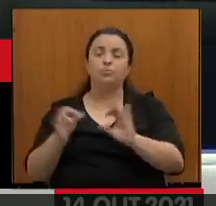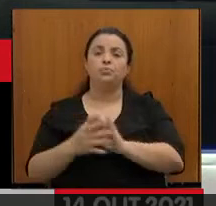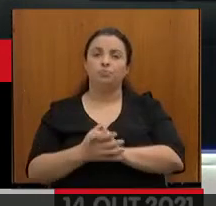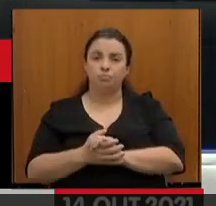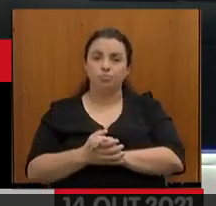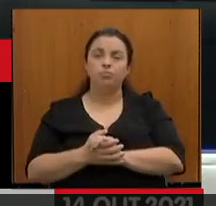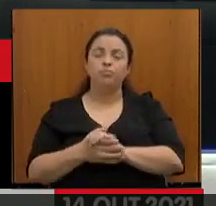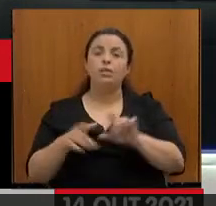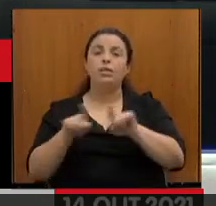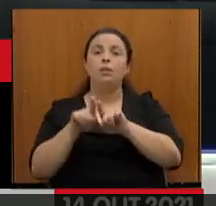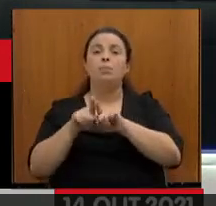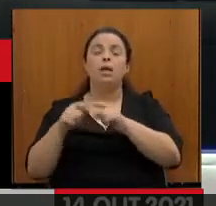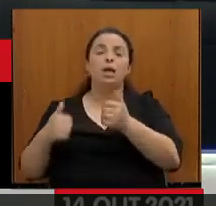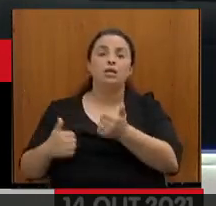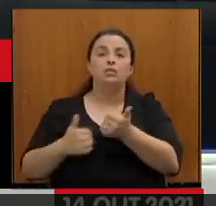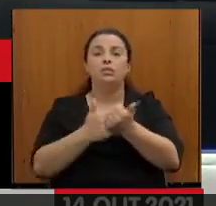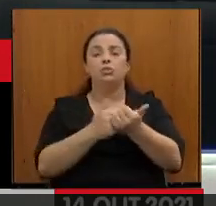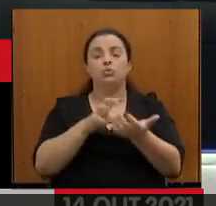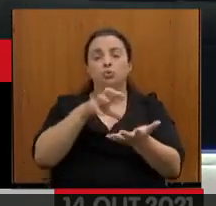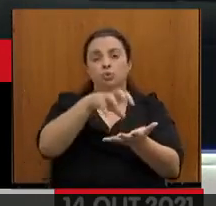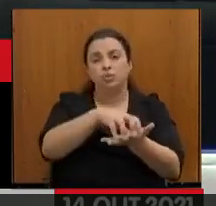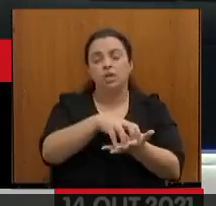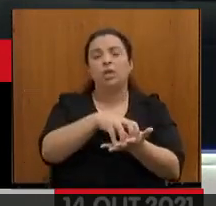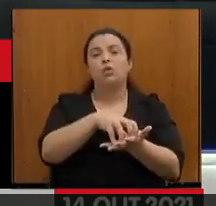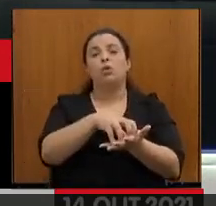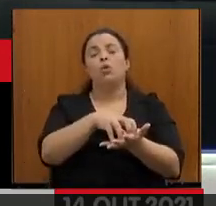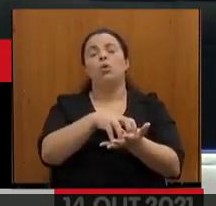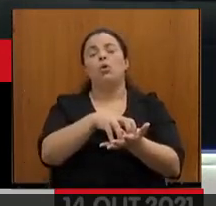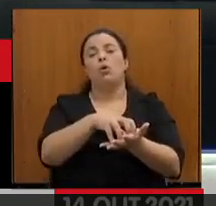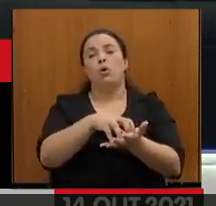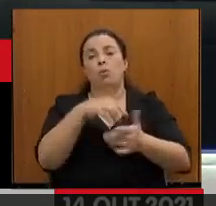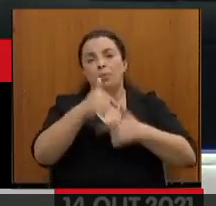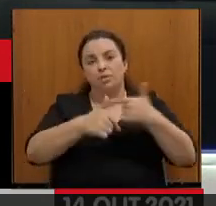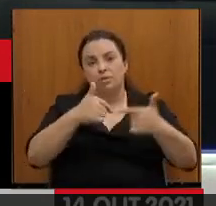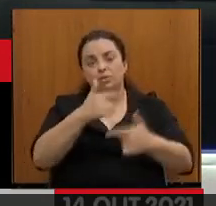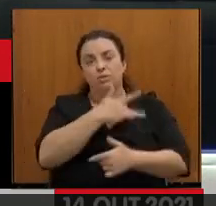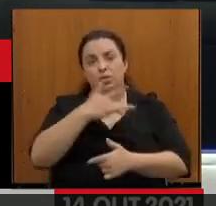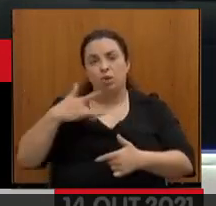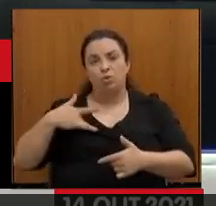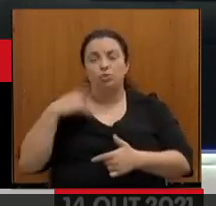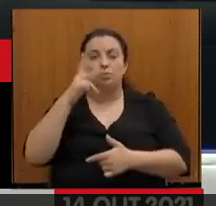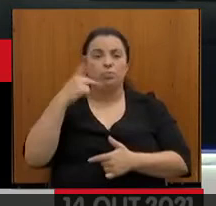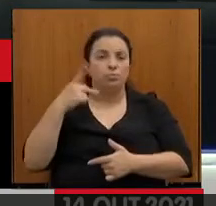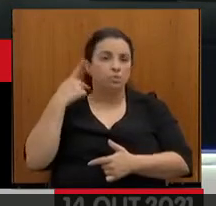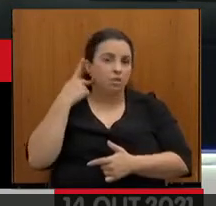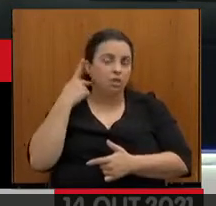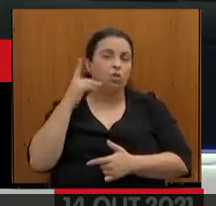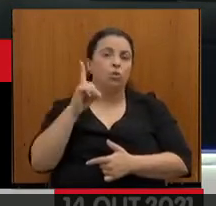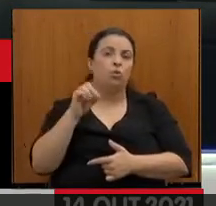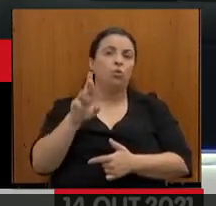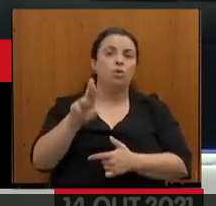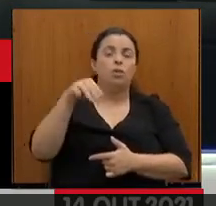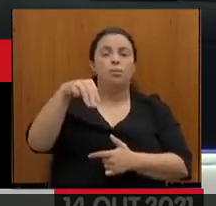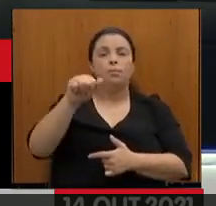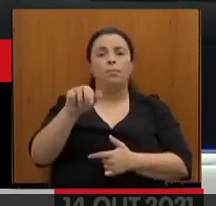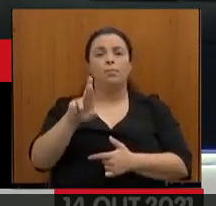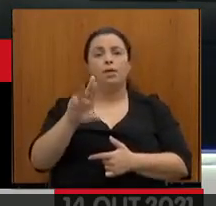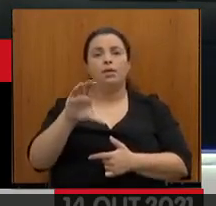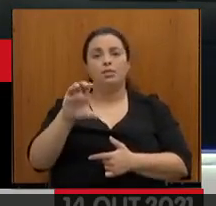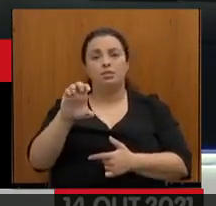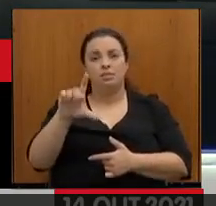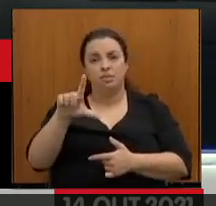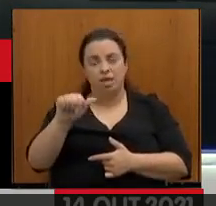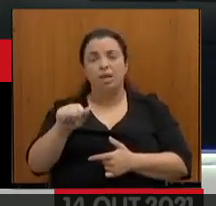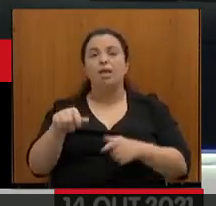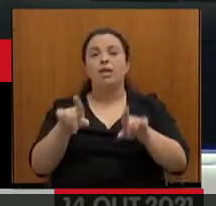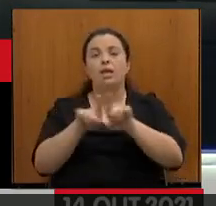a assessora do Centro Operacional de Saúde das promotorias, doutora Marcela Damásio Ribeiro de Castro, que também nos brindou